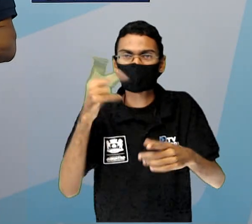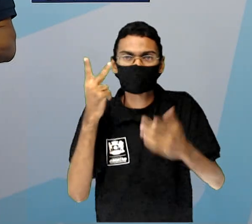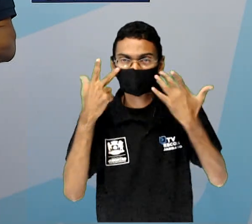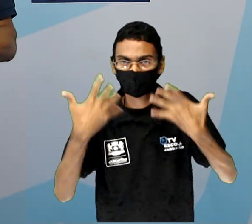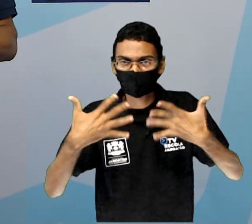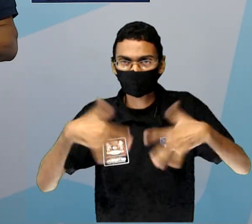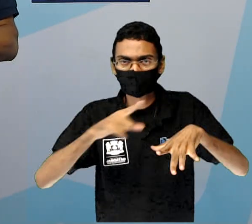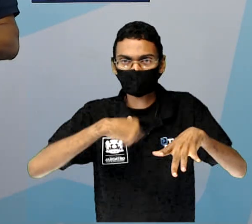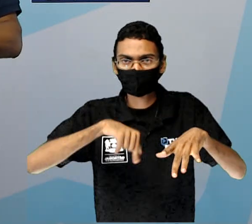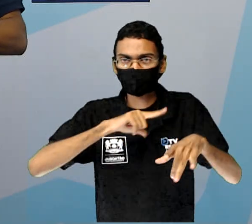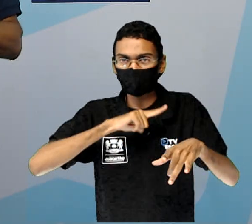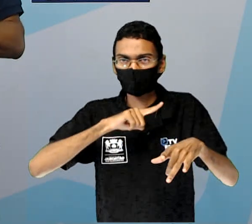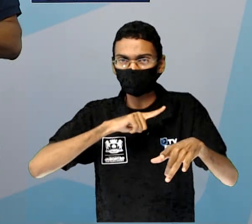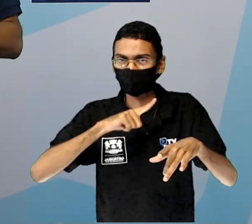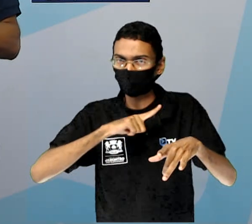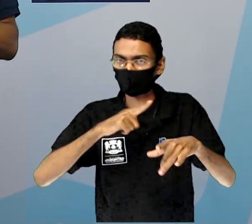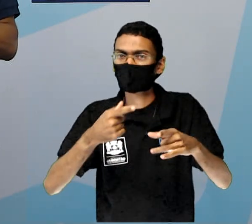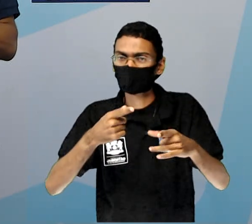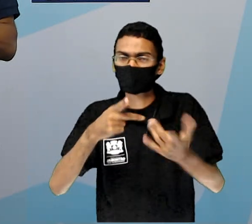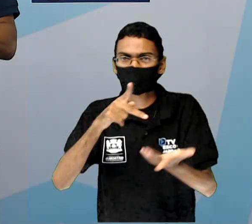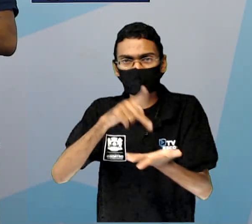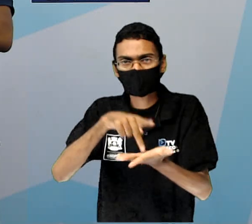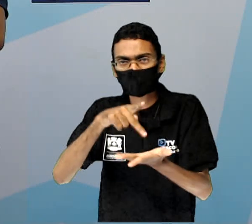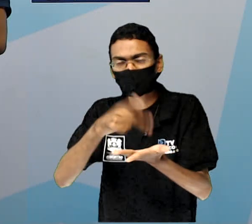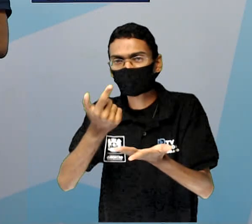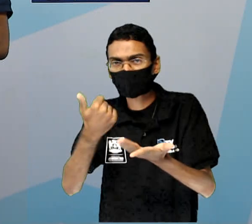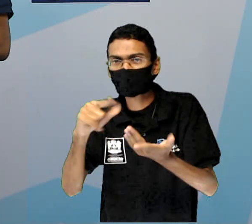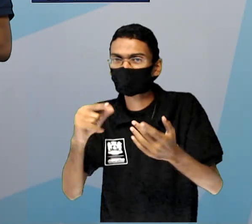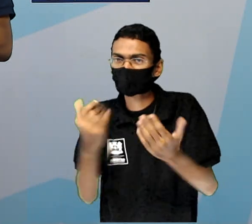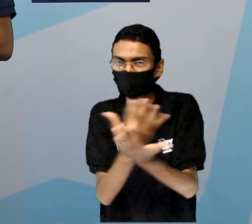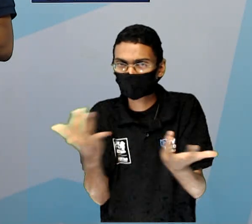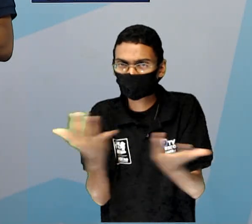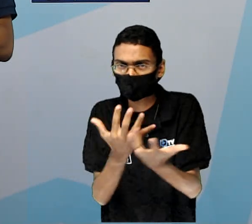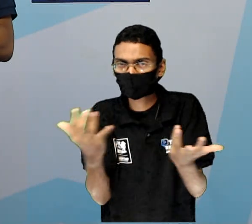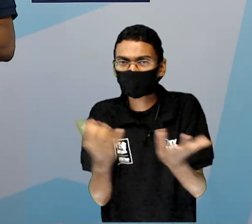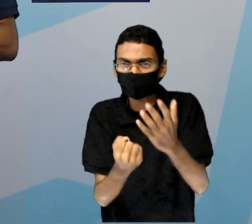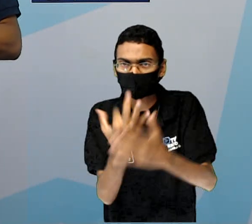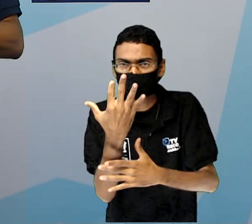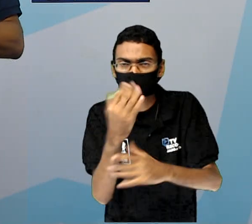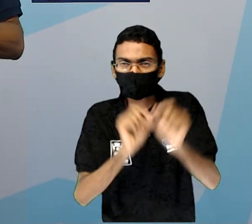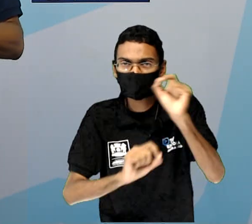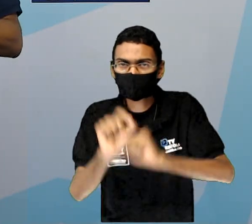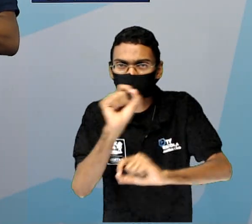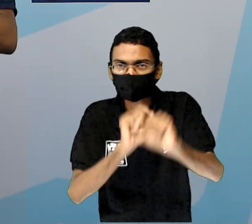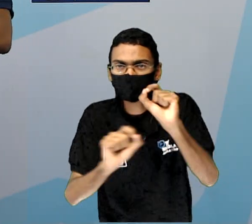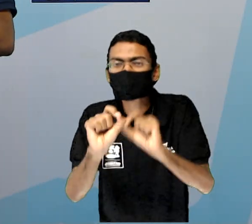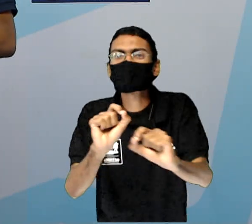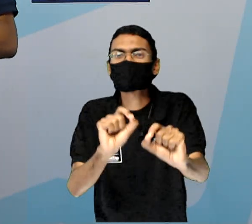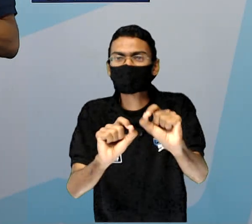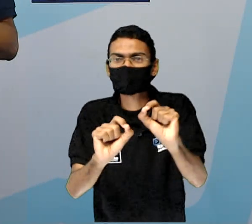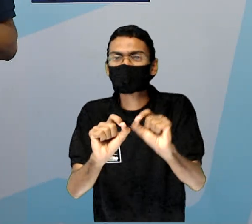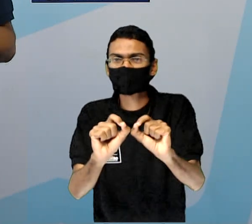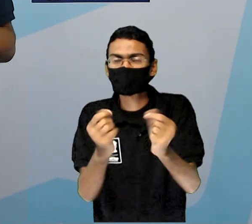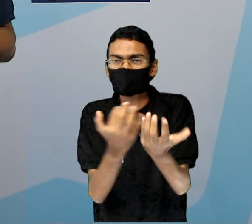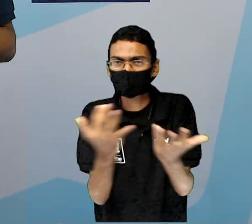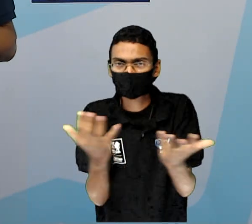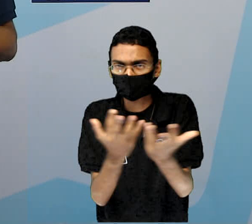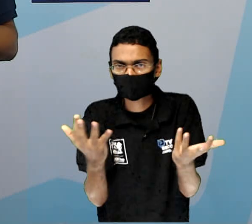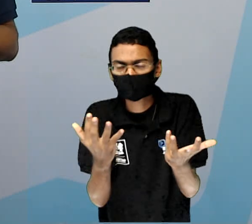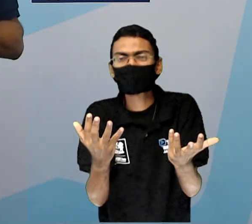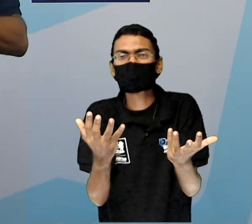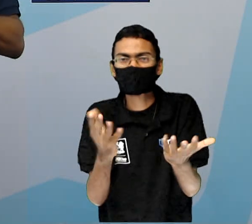questões clima-vegetação. Mais uma vez, relembrando, aquela relação que a gente já vem destacando há algum tempo para vocês. Eu observo